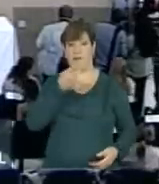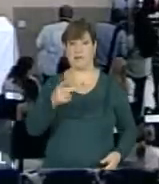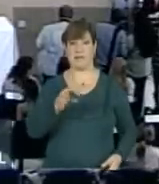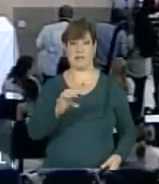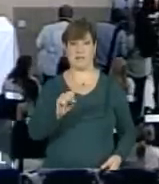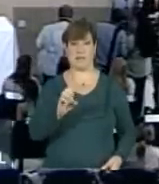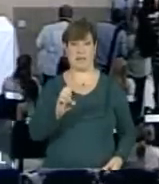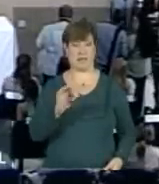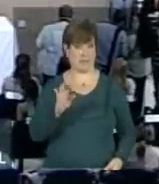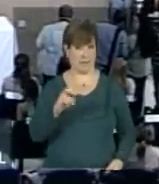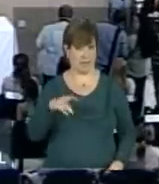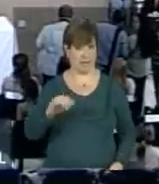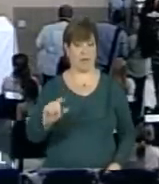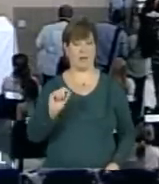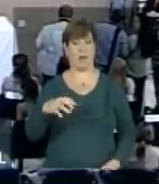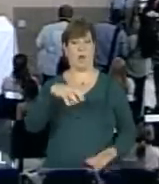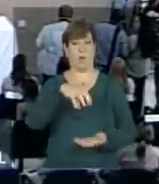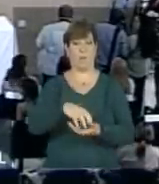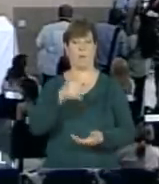classificada em segundo lugar.